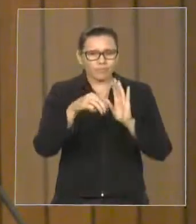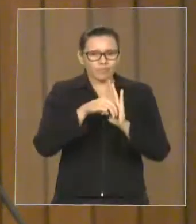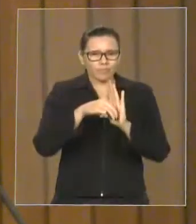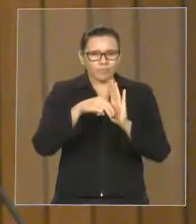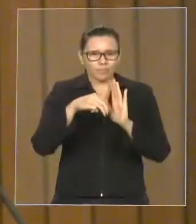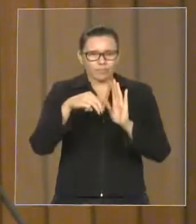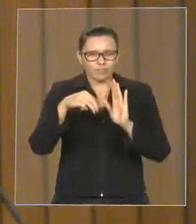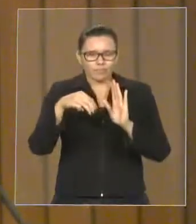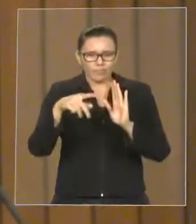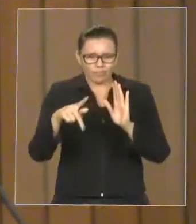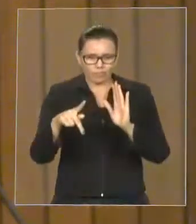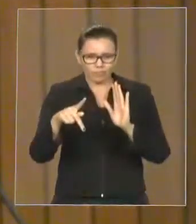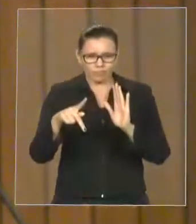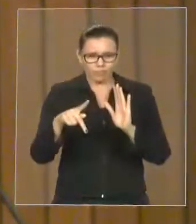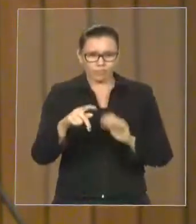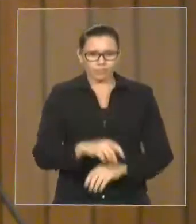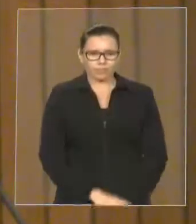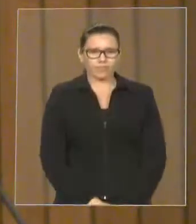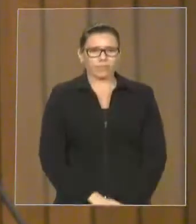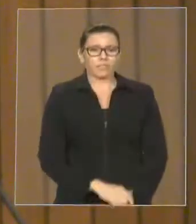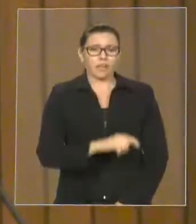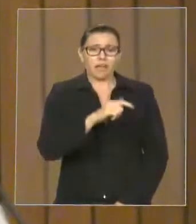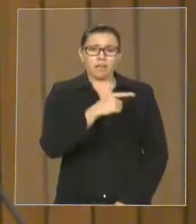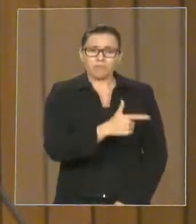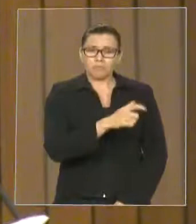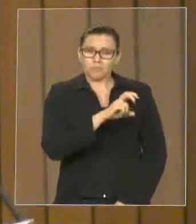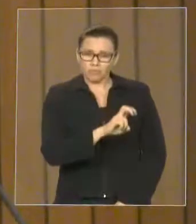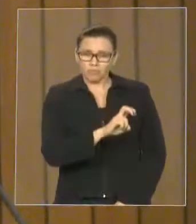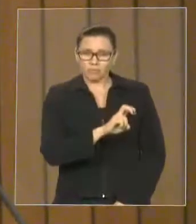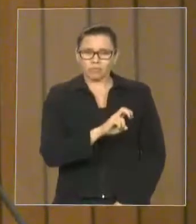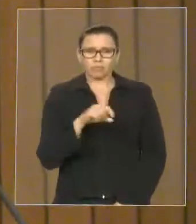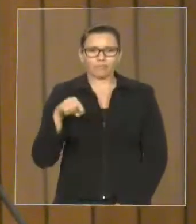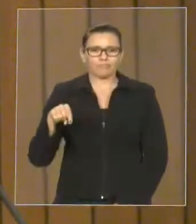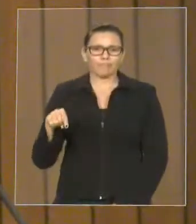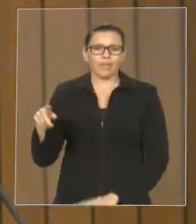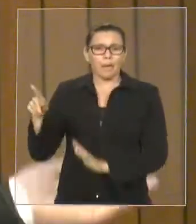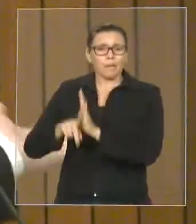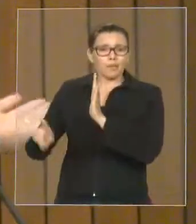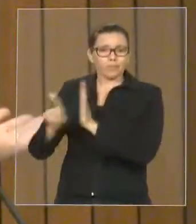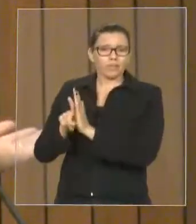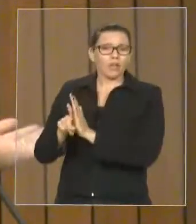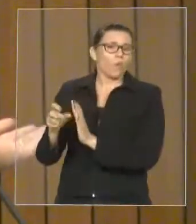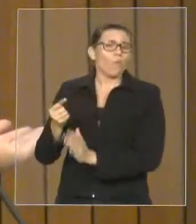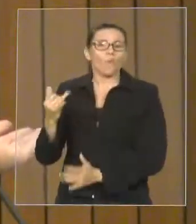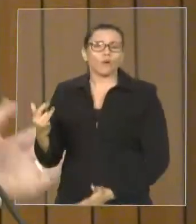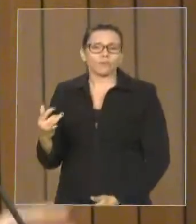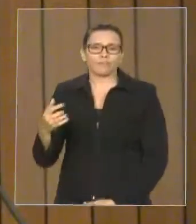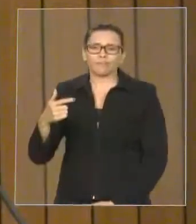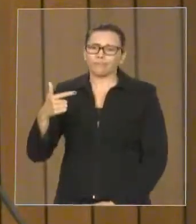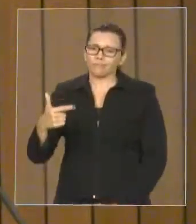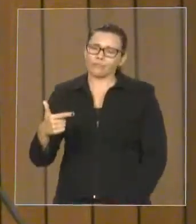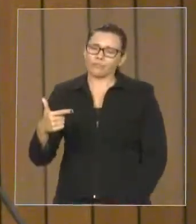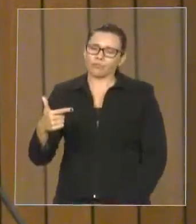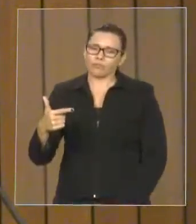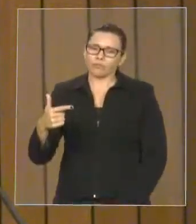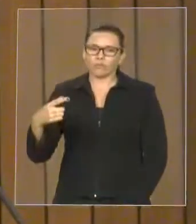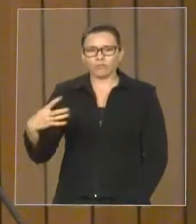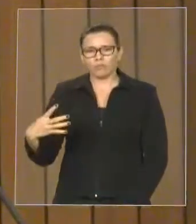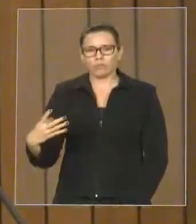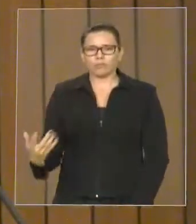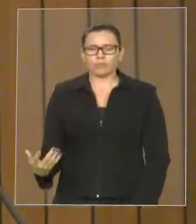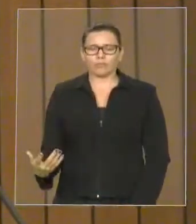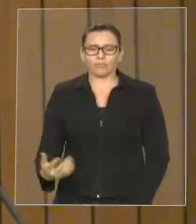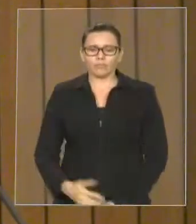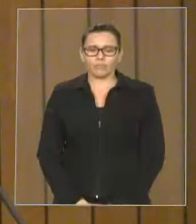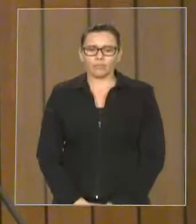e 24 projetos de lei oriundos do Poder Executivo. Daqui a pouco é melhor fechar essa casa,